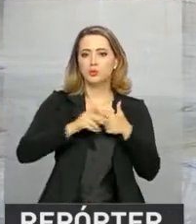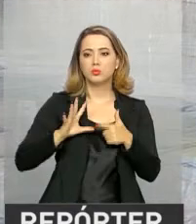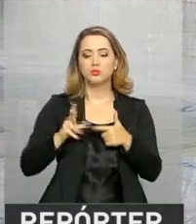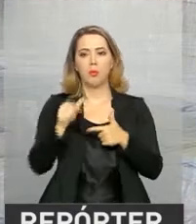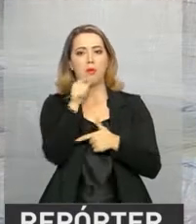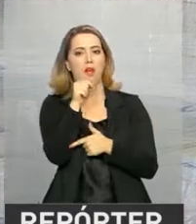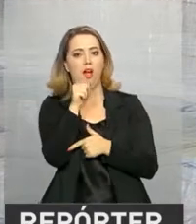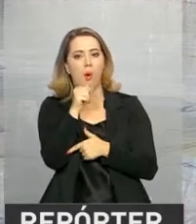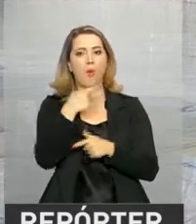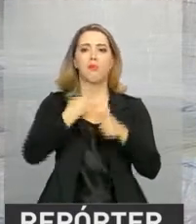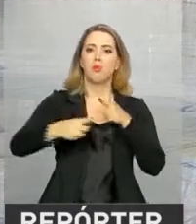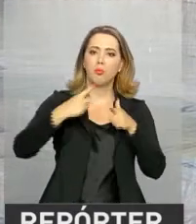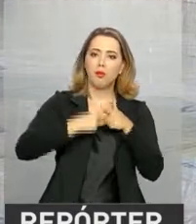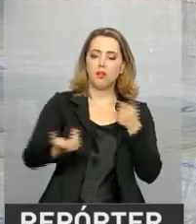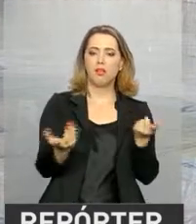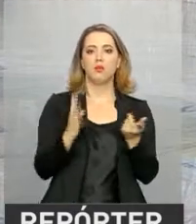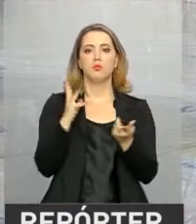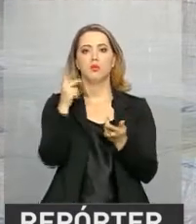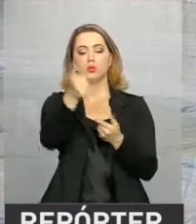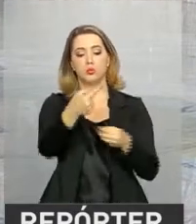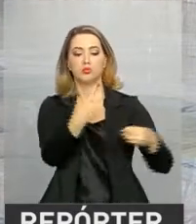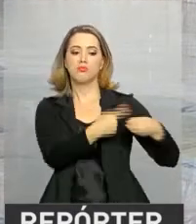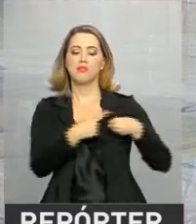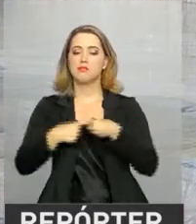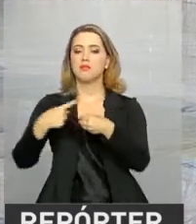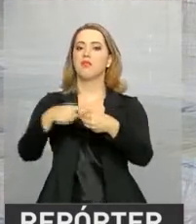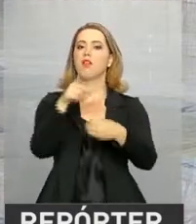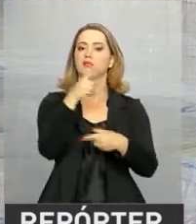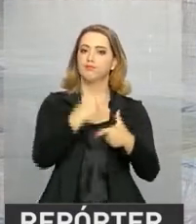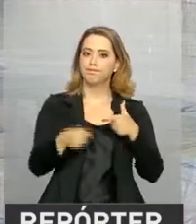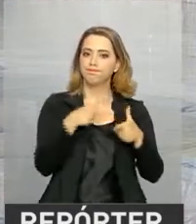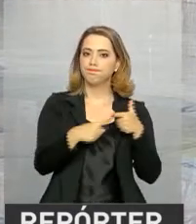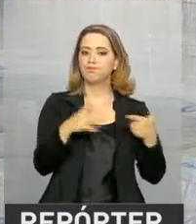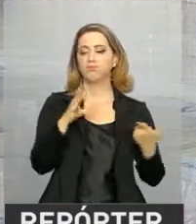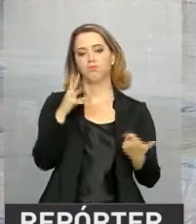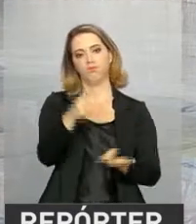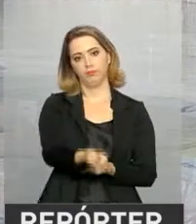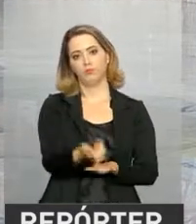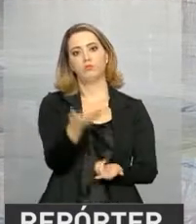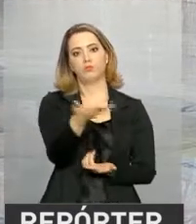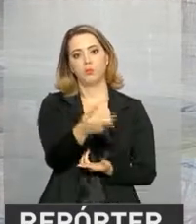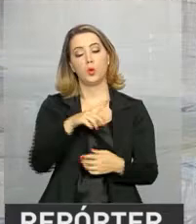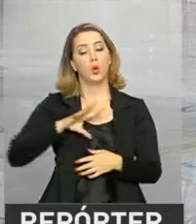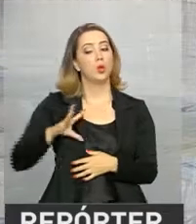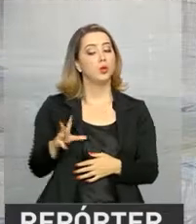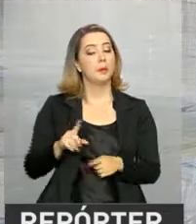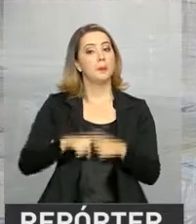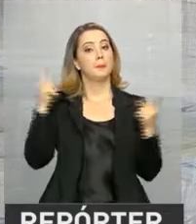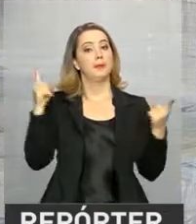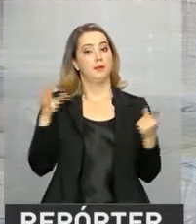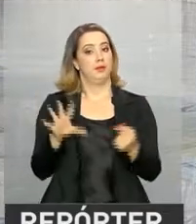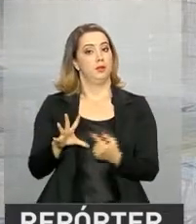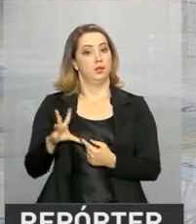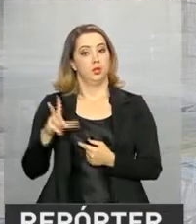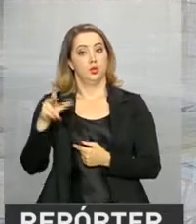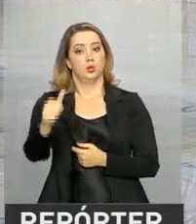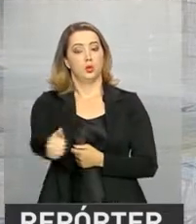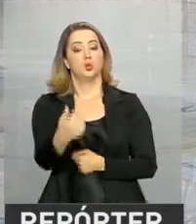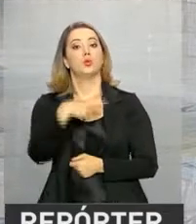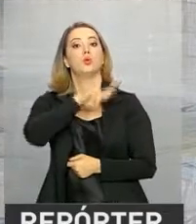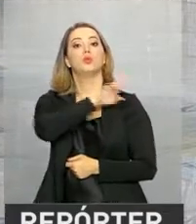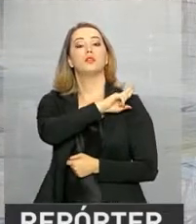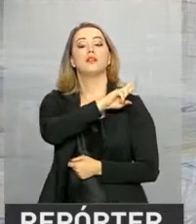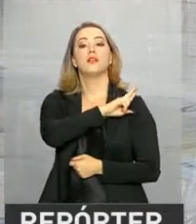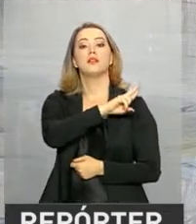comunidades que se localizam às margens da bacia do rio doce só que toda responsabilidade civil penal